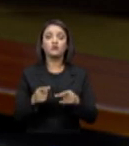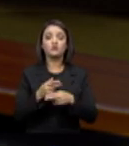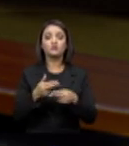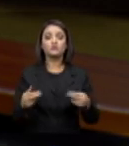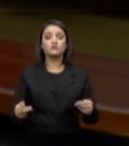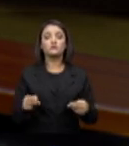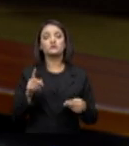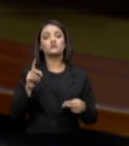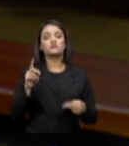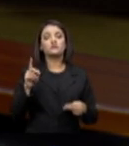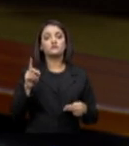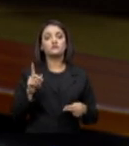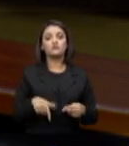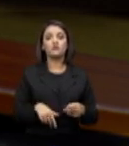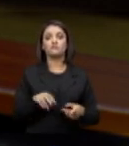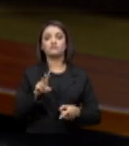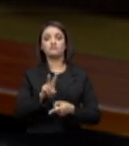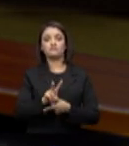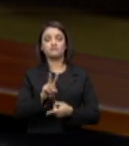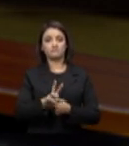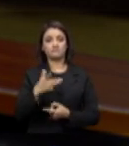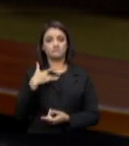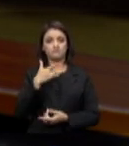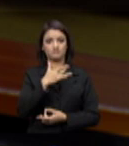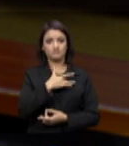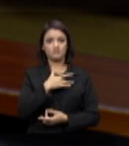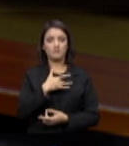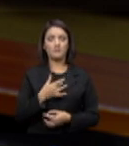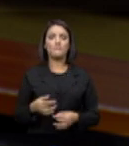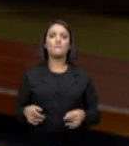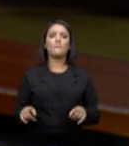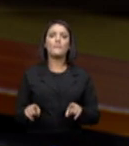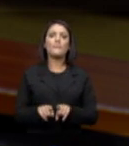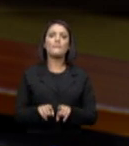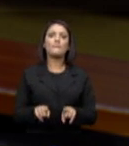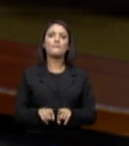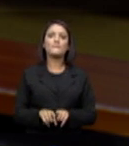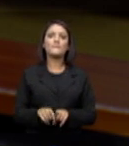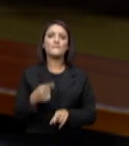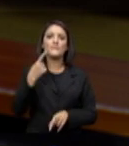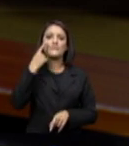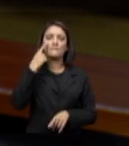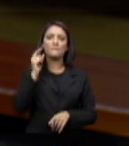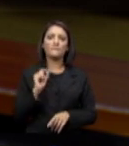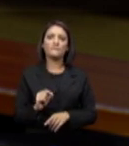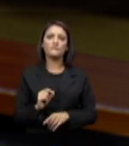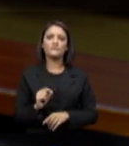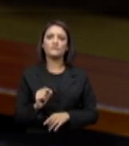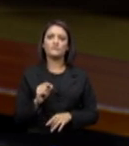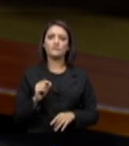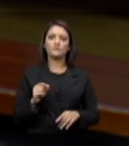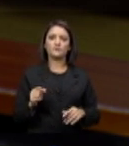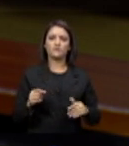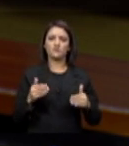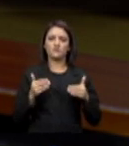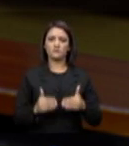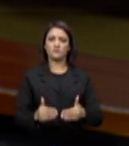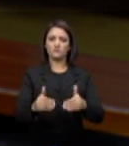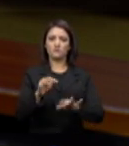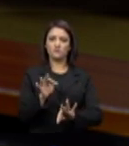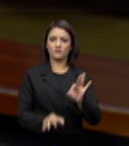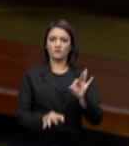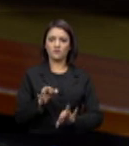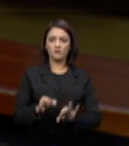atinentes às condições sanitárias e também vejo o seu presidente que recentemente o ministério da justiça